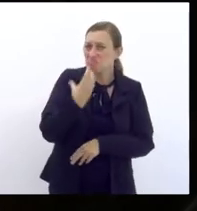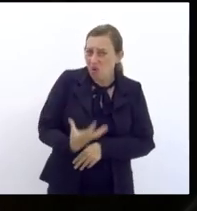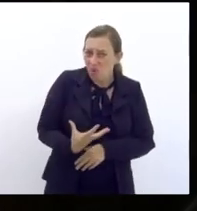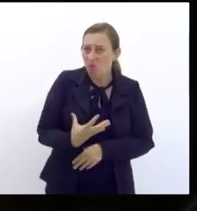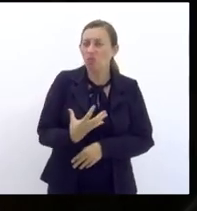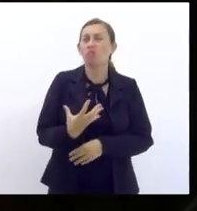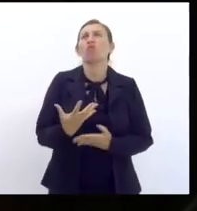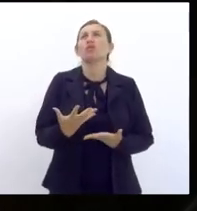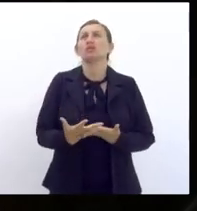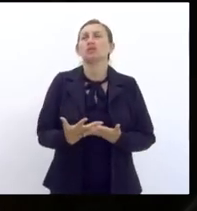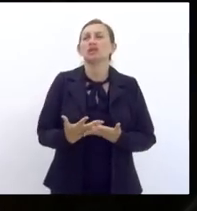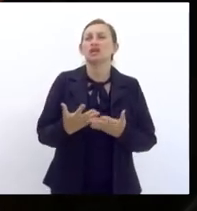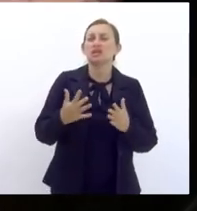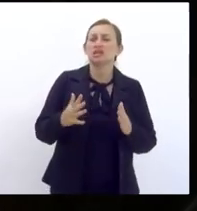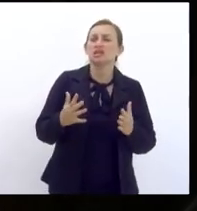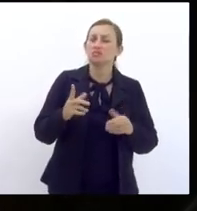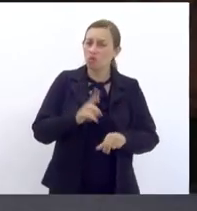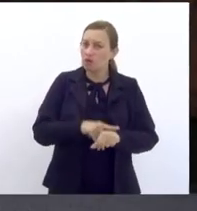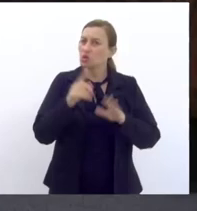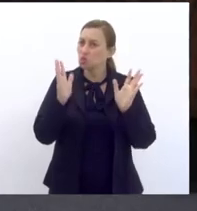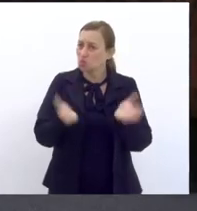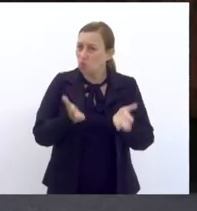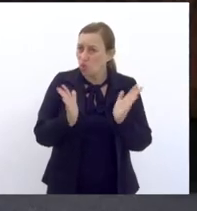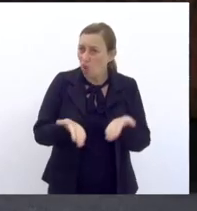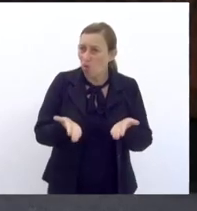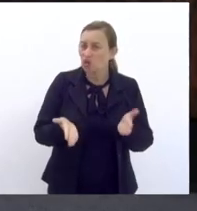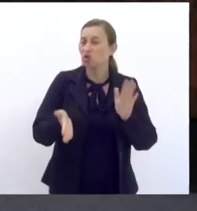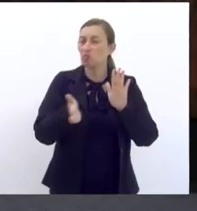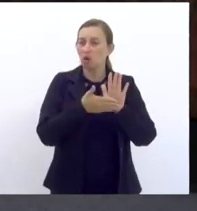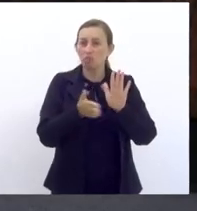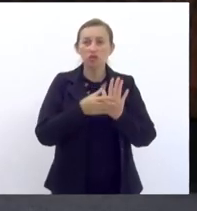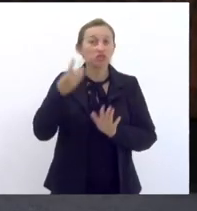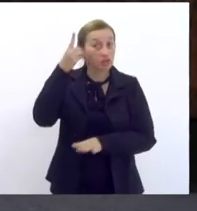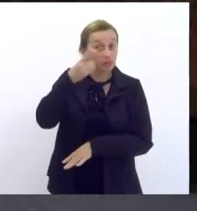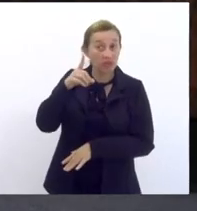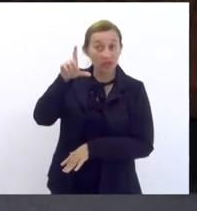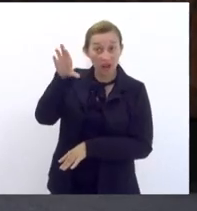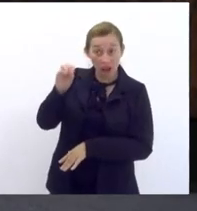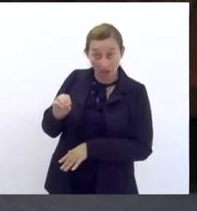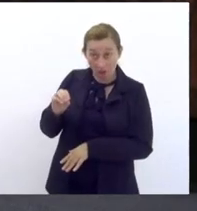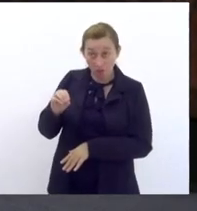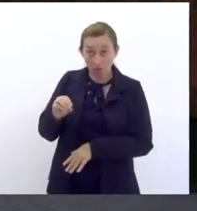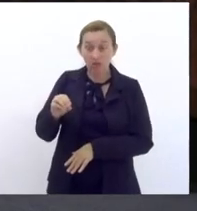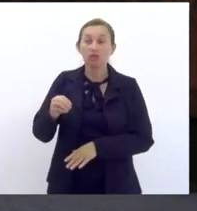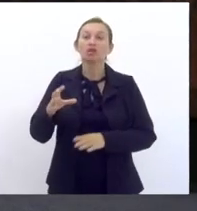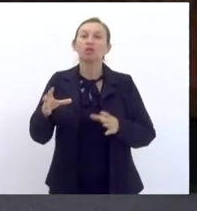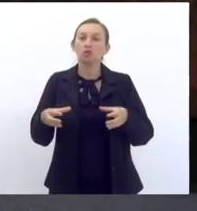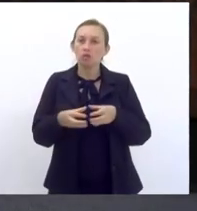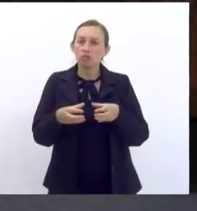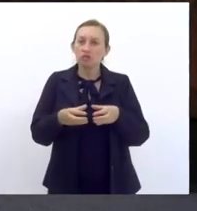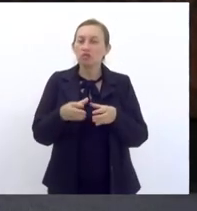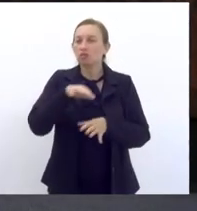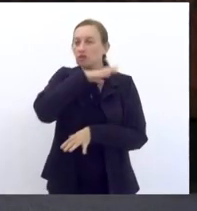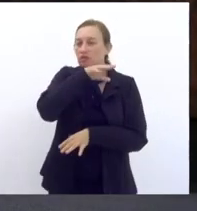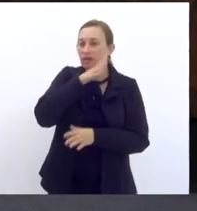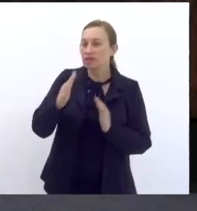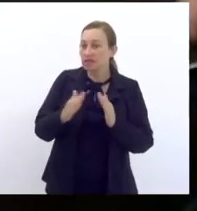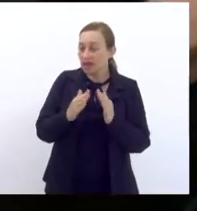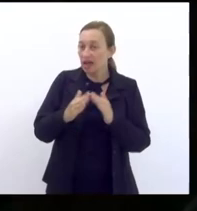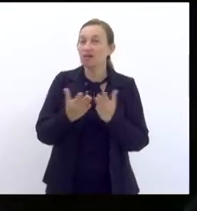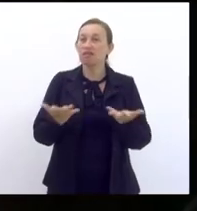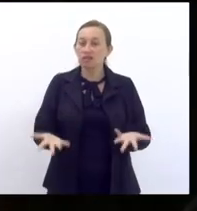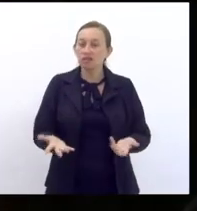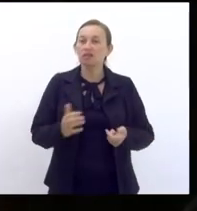esse evento hoje principalmente proposto pelo Deputado Leo Vieira que presídio a comissão dos animais dessa casa e nessa